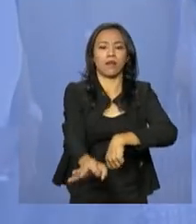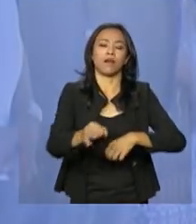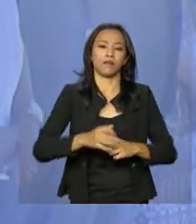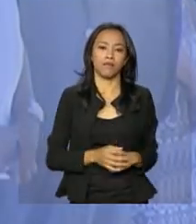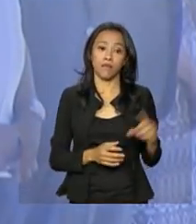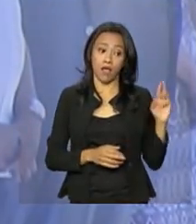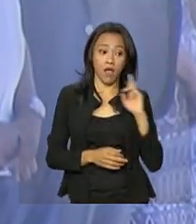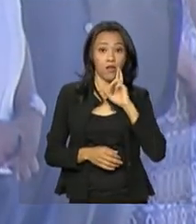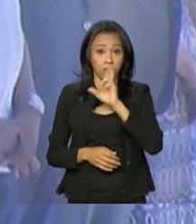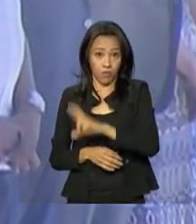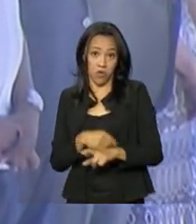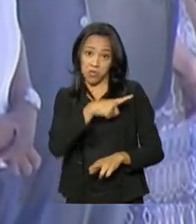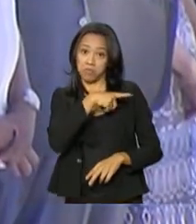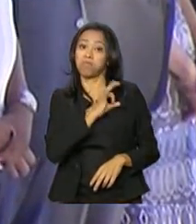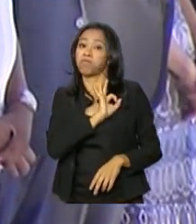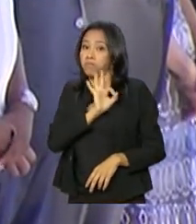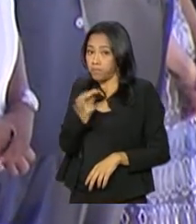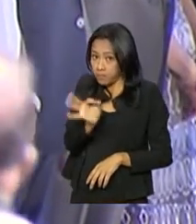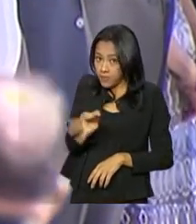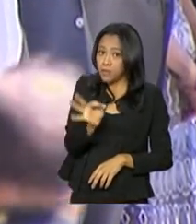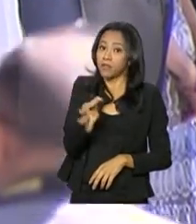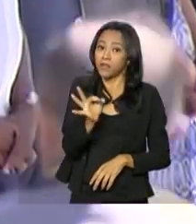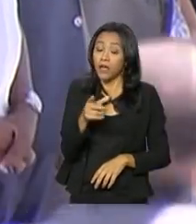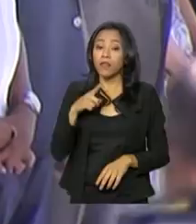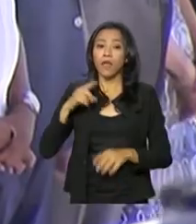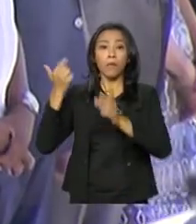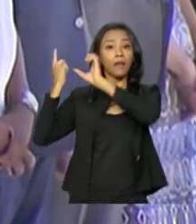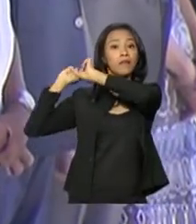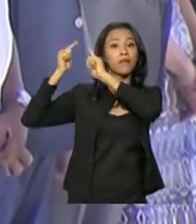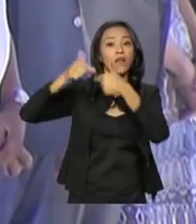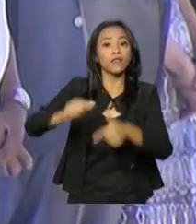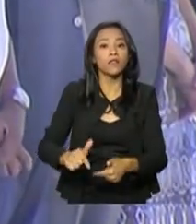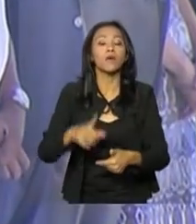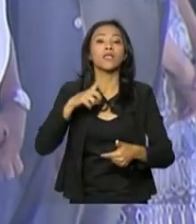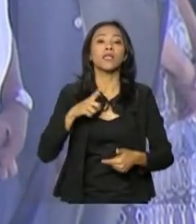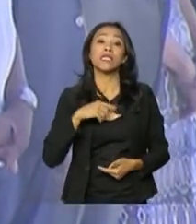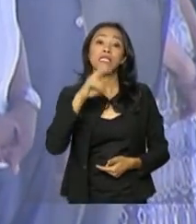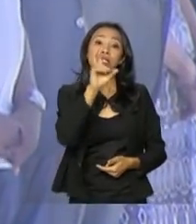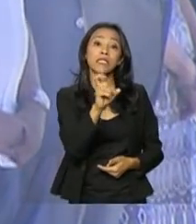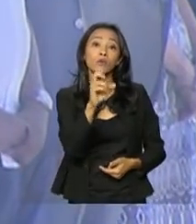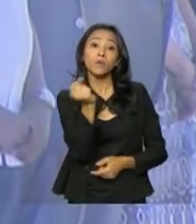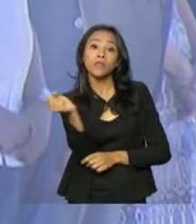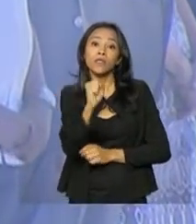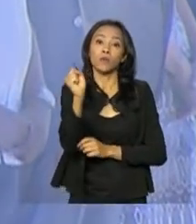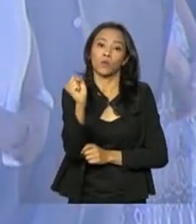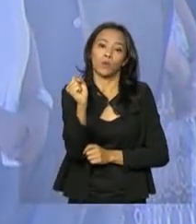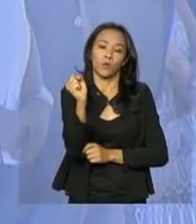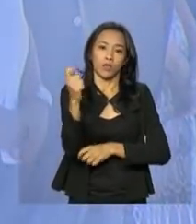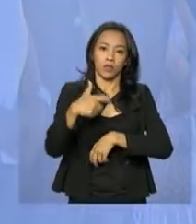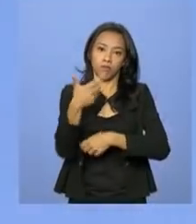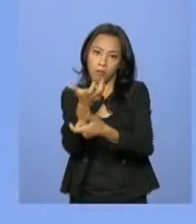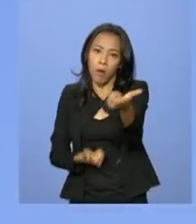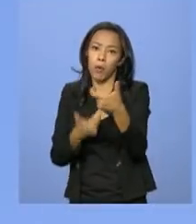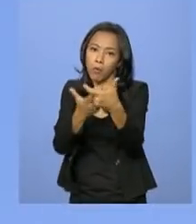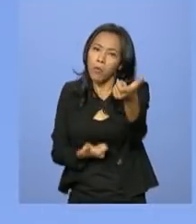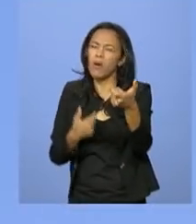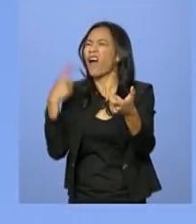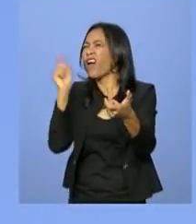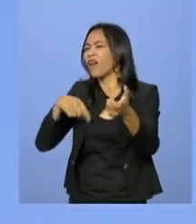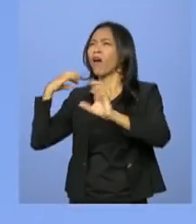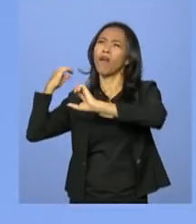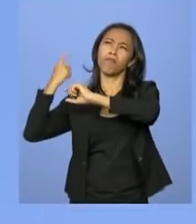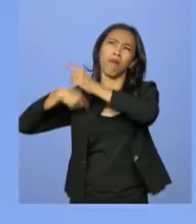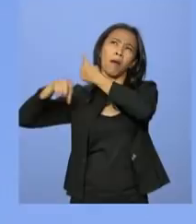É fantástico, que tem até uma tradição, que cada tiro tem que ter 5 segundos de intervalo entre um e outro. E vem uma tradição que se arrasta desde